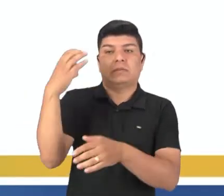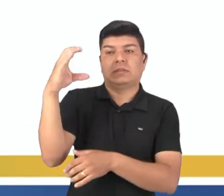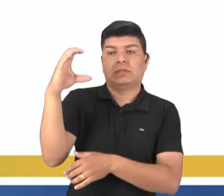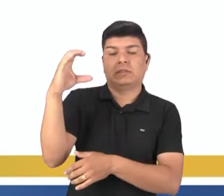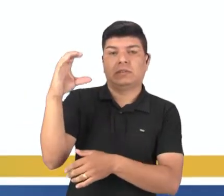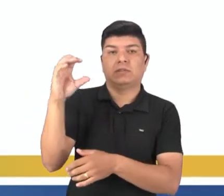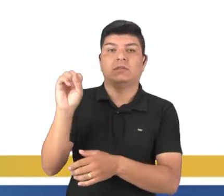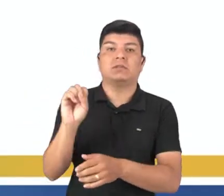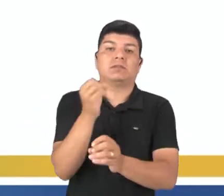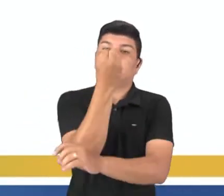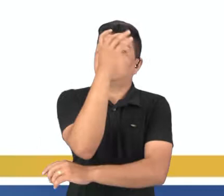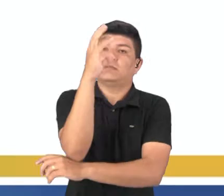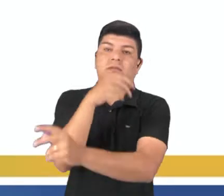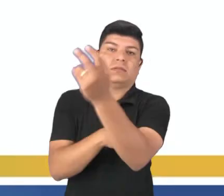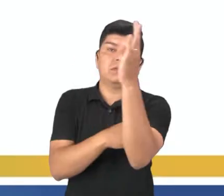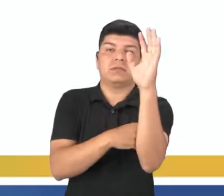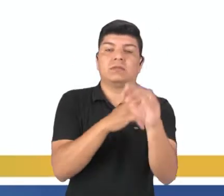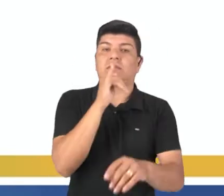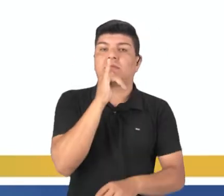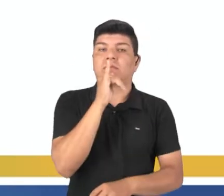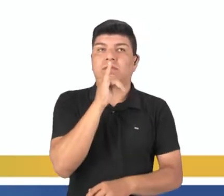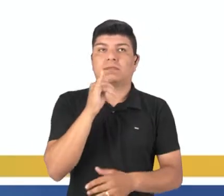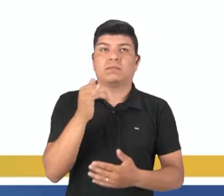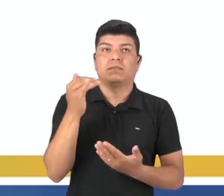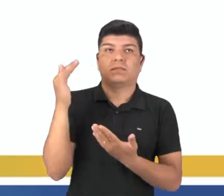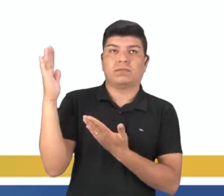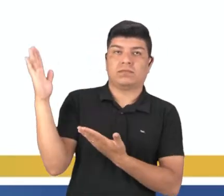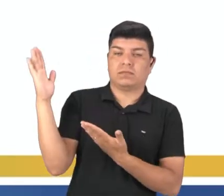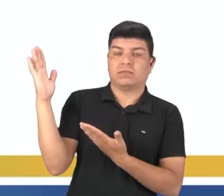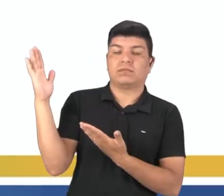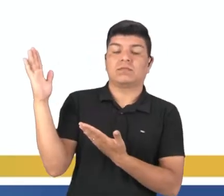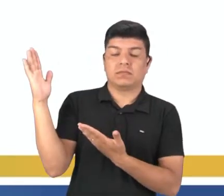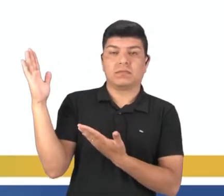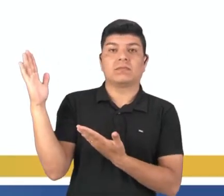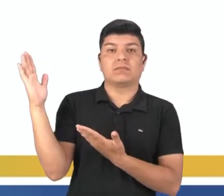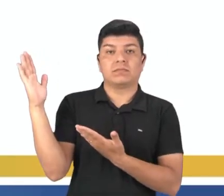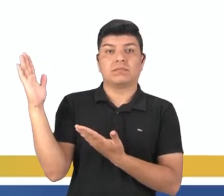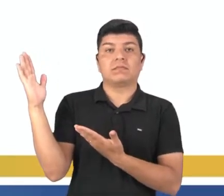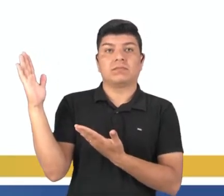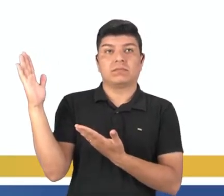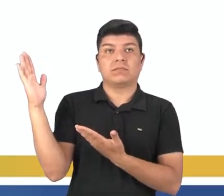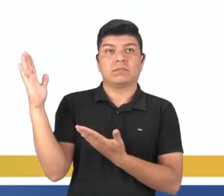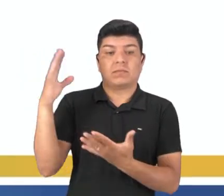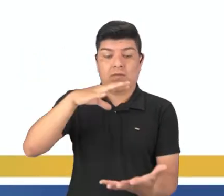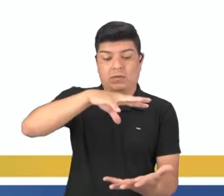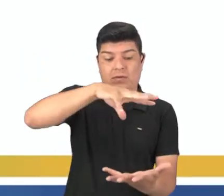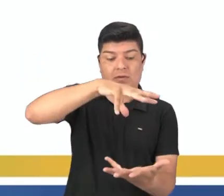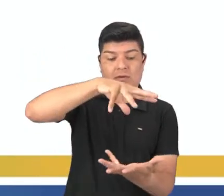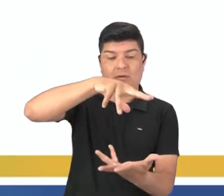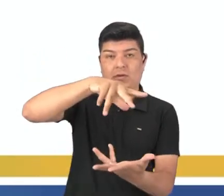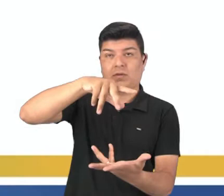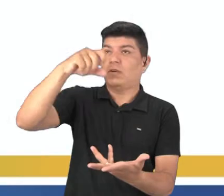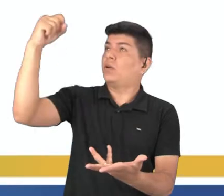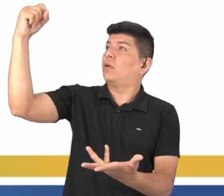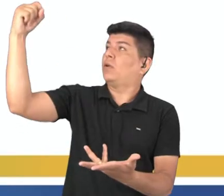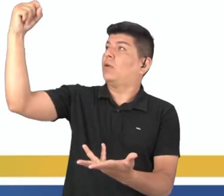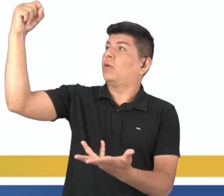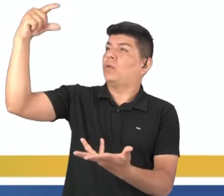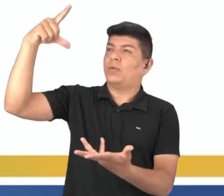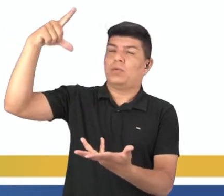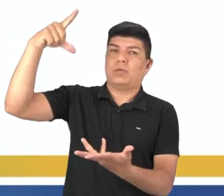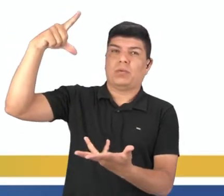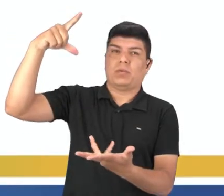ou da natureza por exemplo de Ares Gold Brown diz um a terra gira em torno do